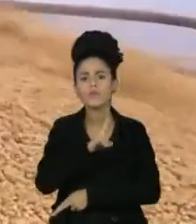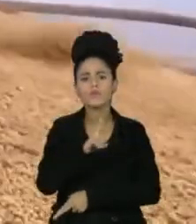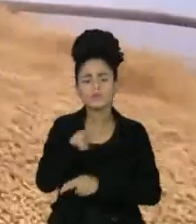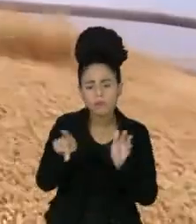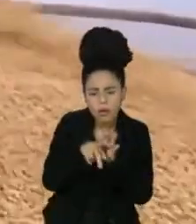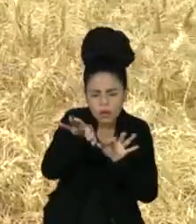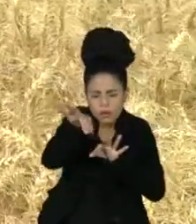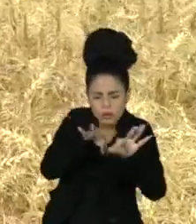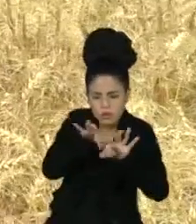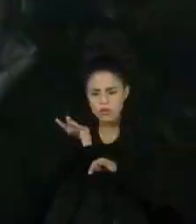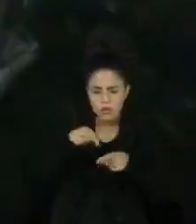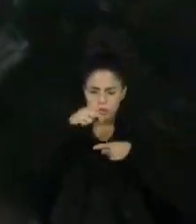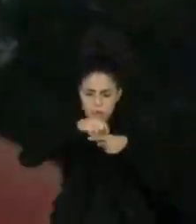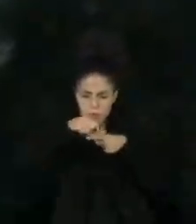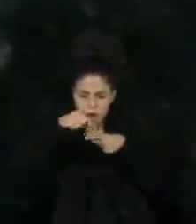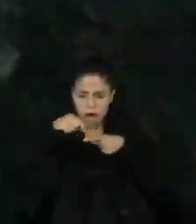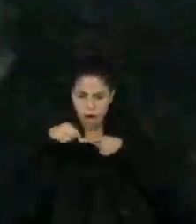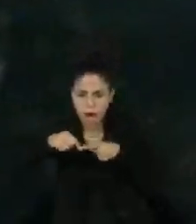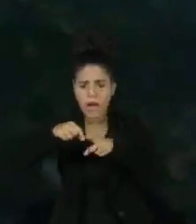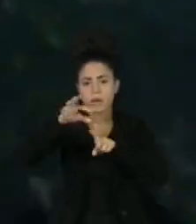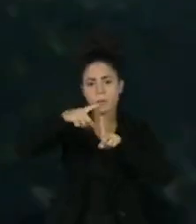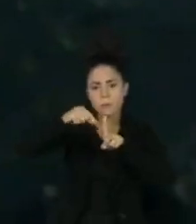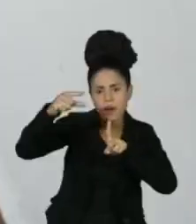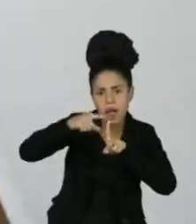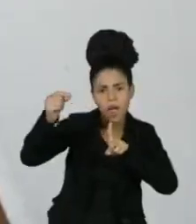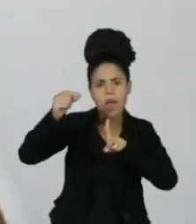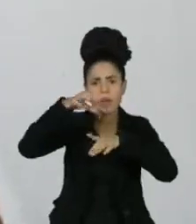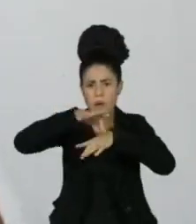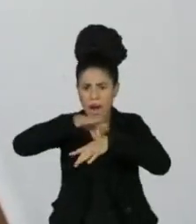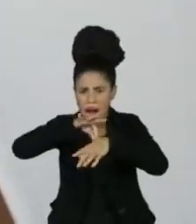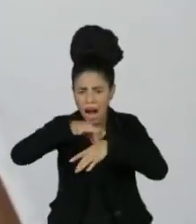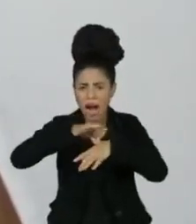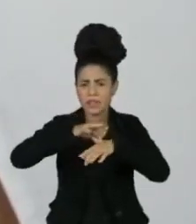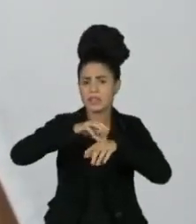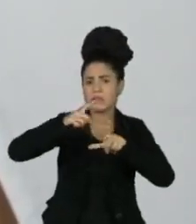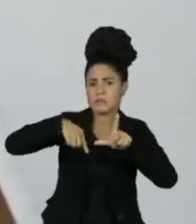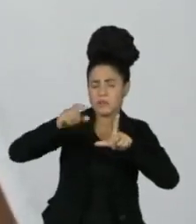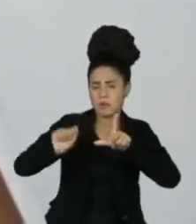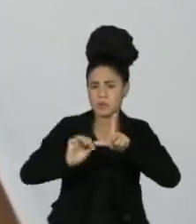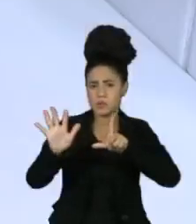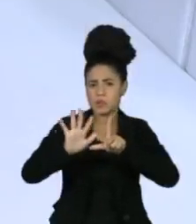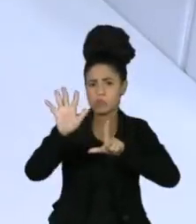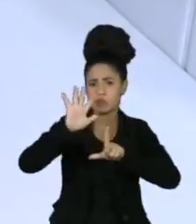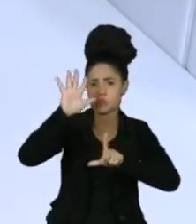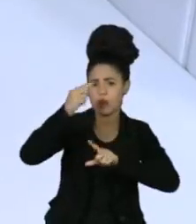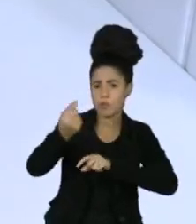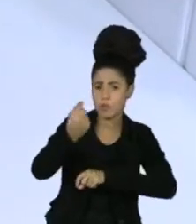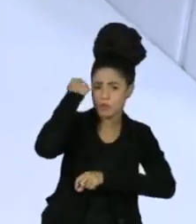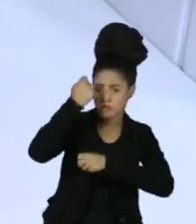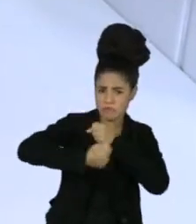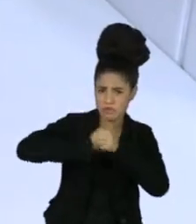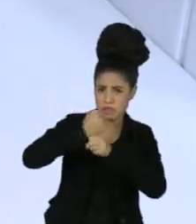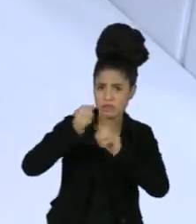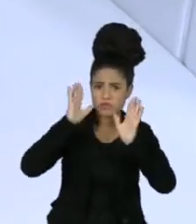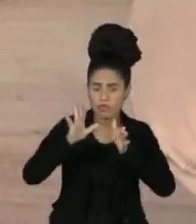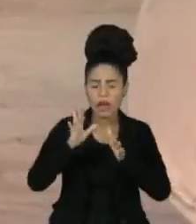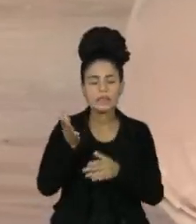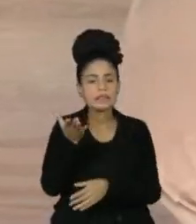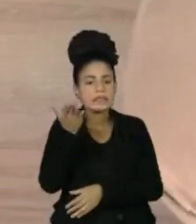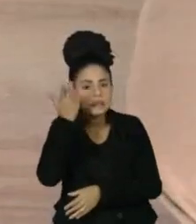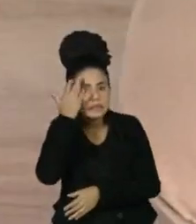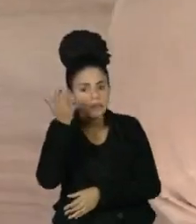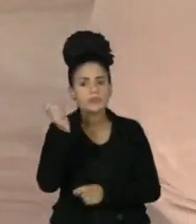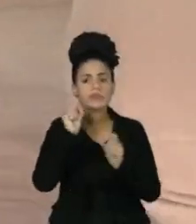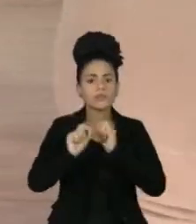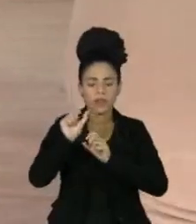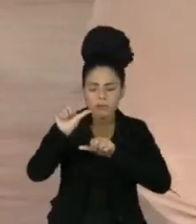como soja, milho, trigo e carnes, continuam subindo de preço desde o ano passado. Assim, tem gente que aproveita para trocar